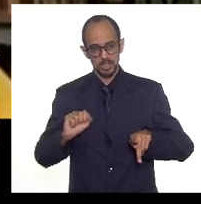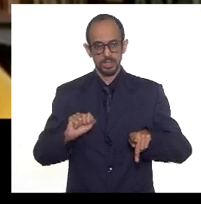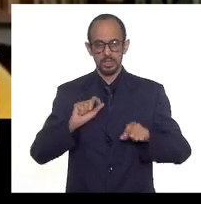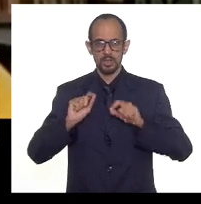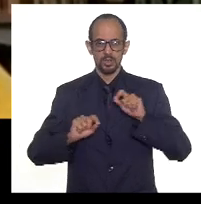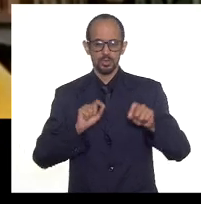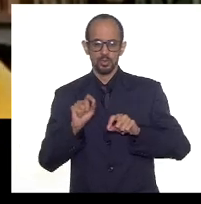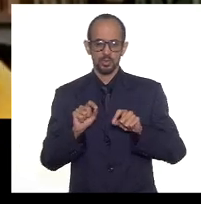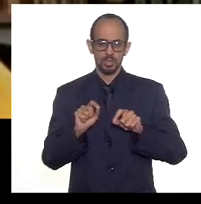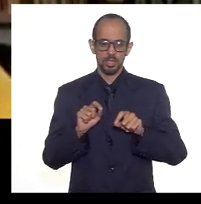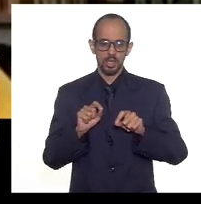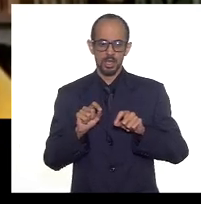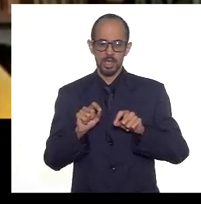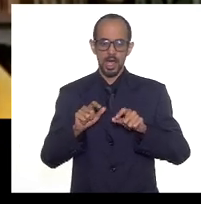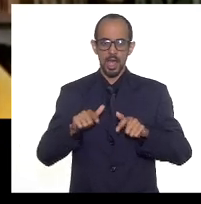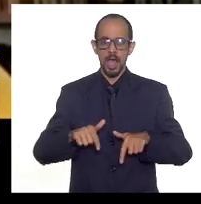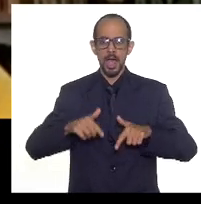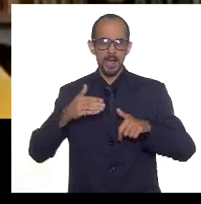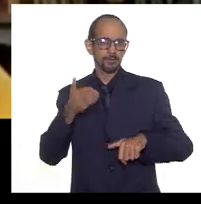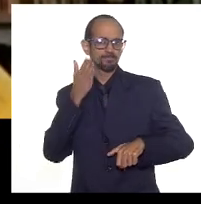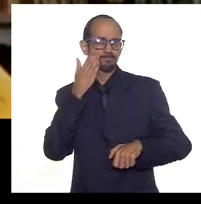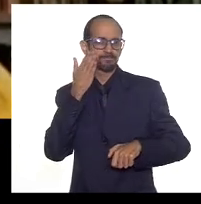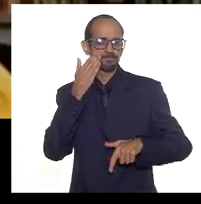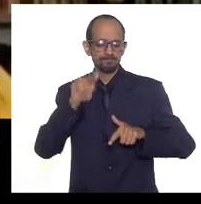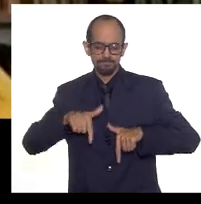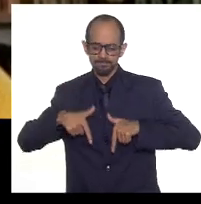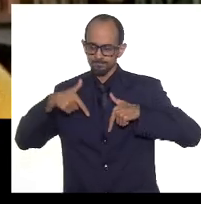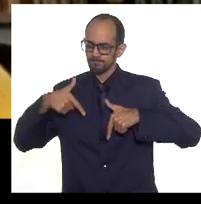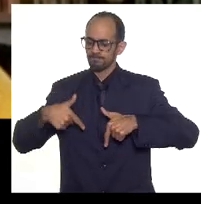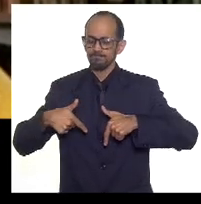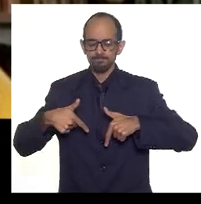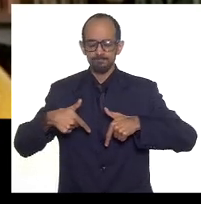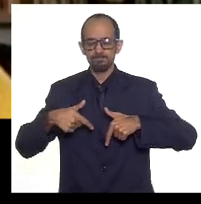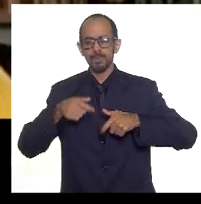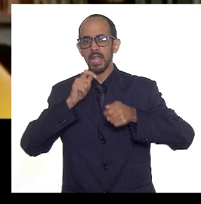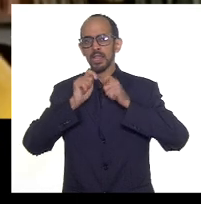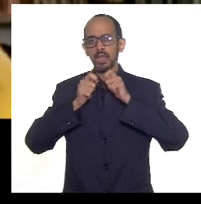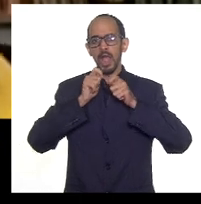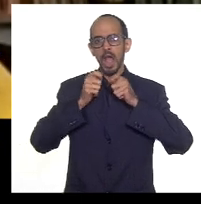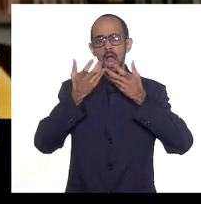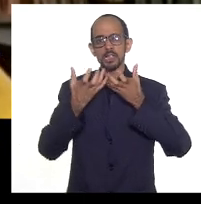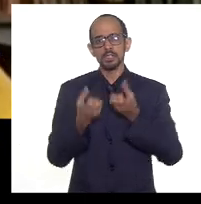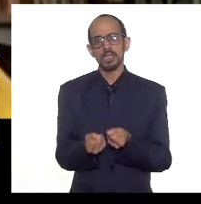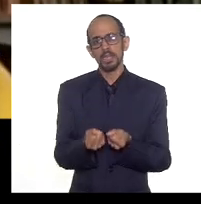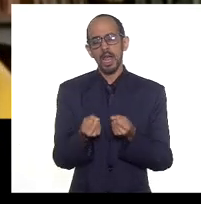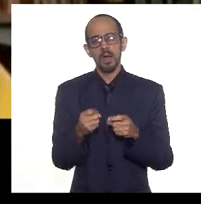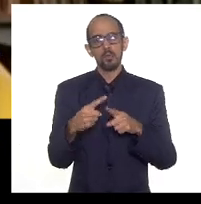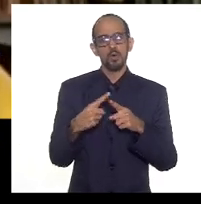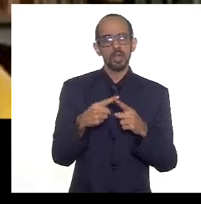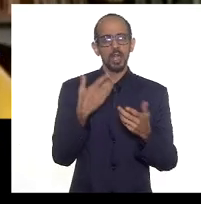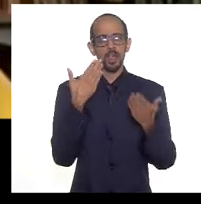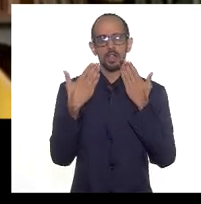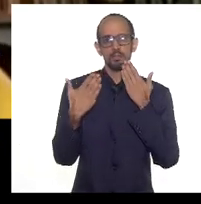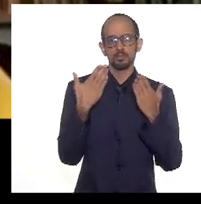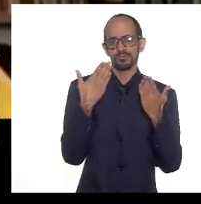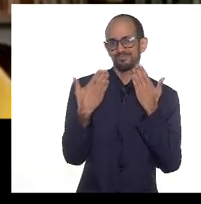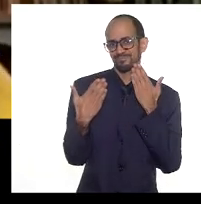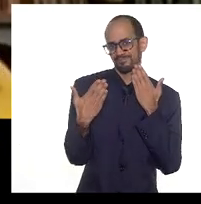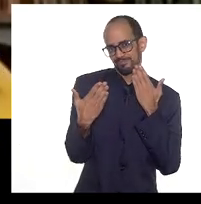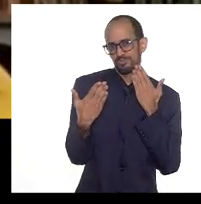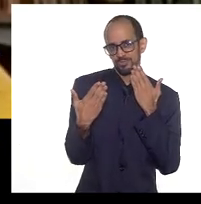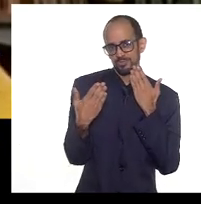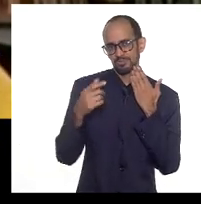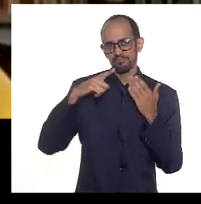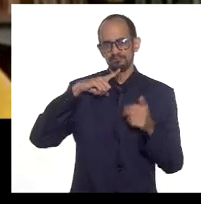a aparecer, a dar entrevistas, pela grande desconfiança, obviamente fruto